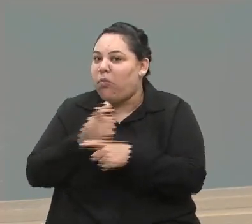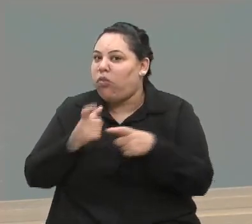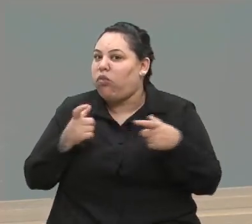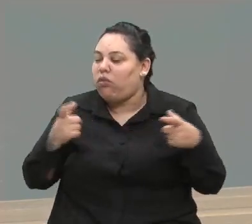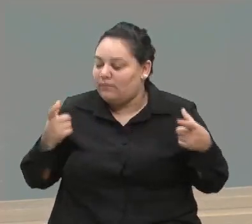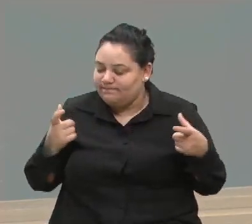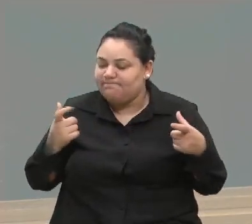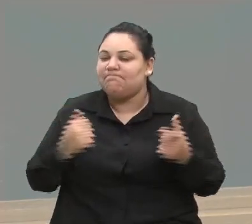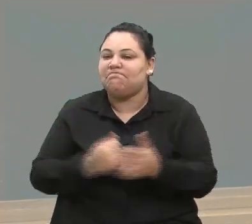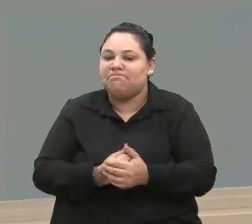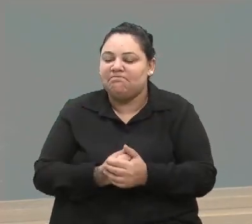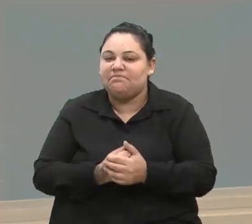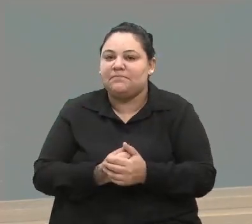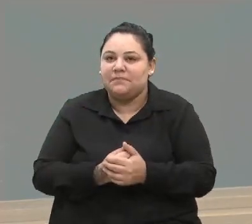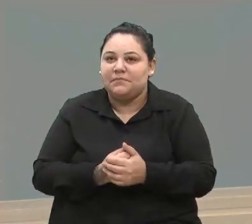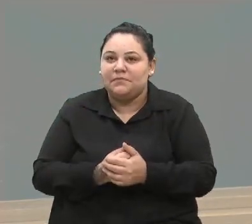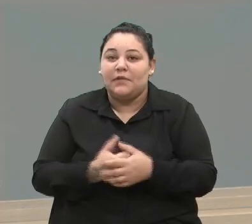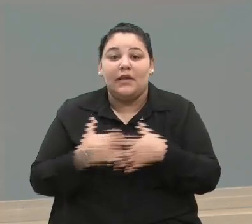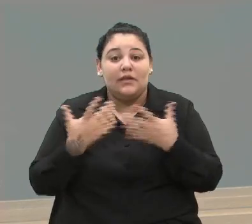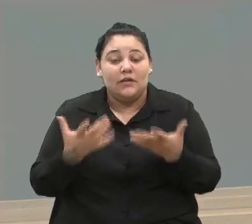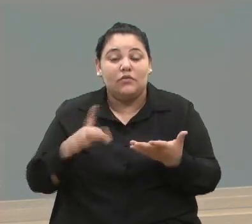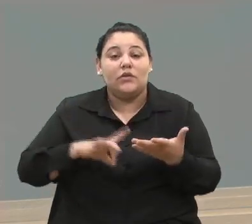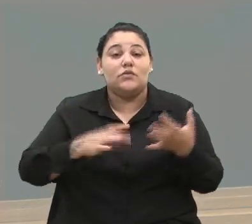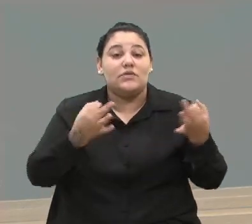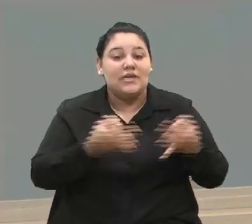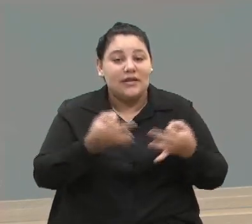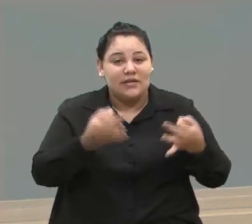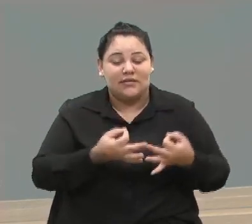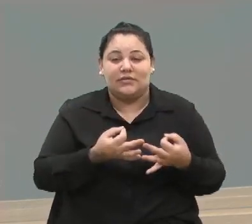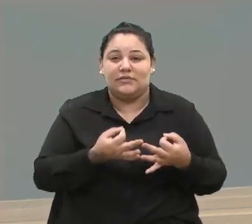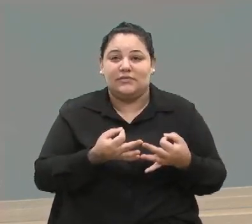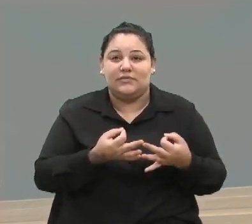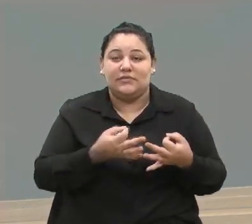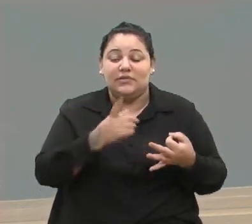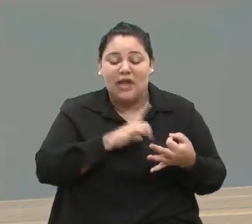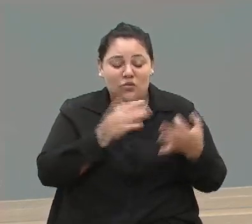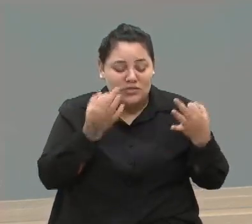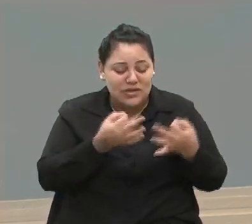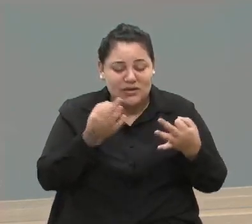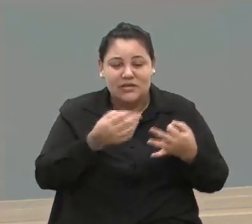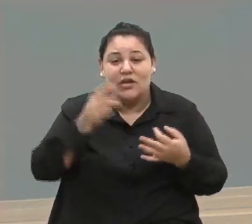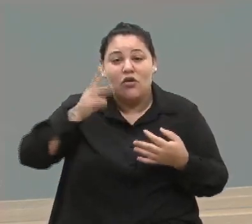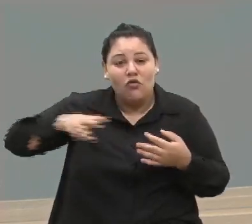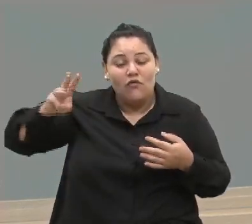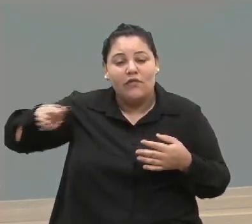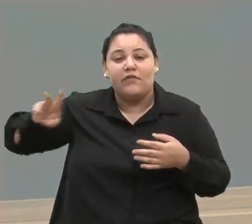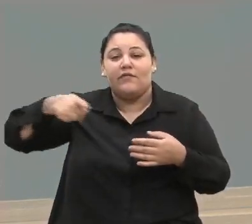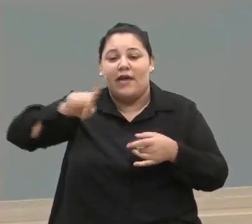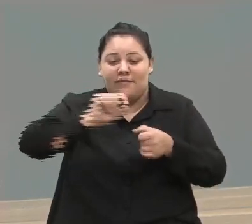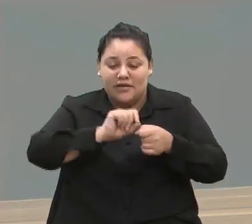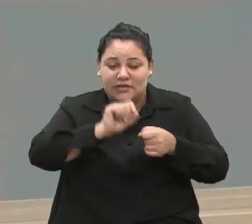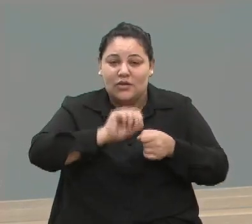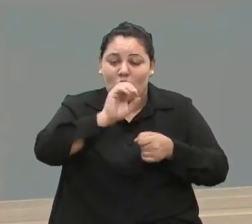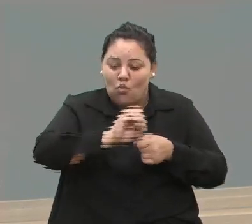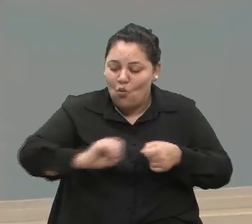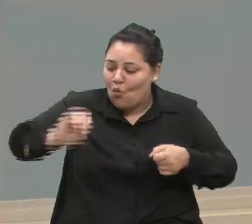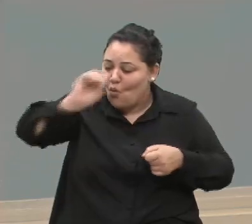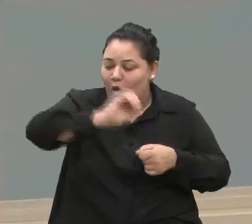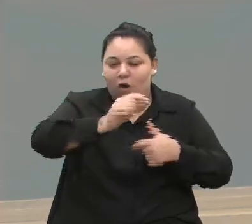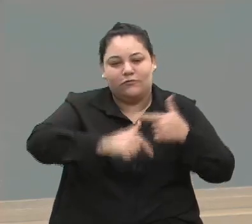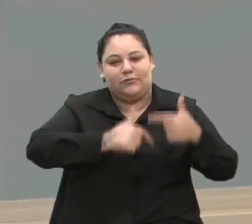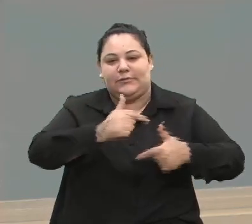né? Então, com certeza, temos certeza que o Virvi fará um trabalho de